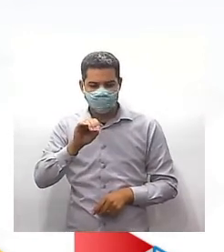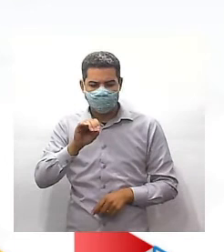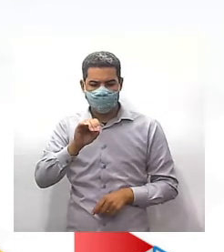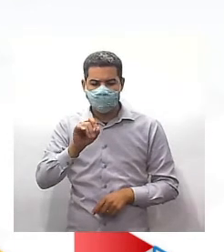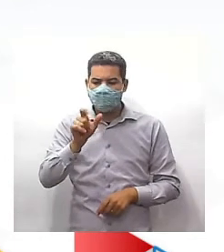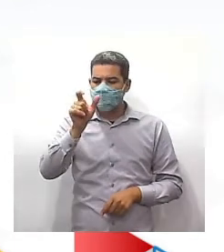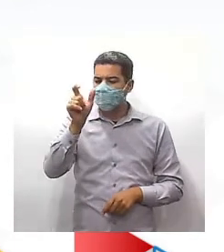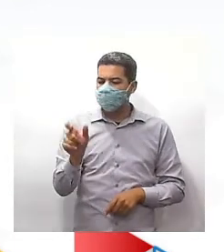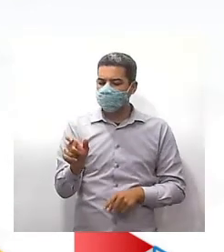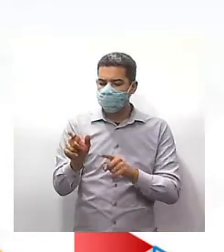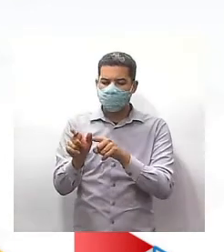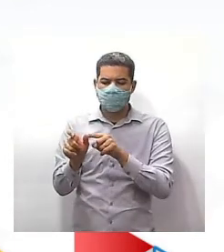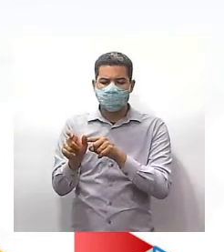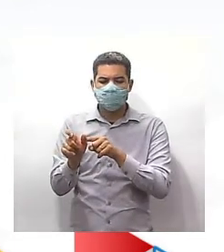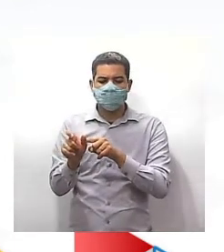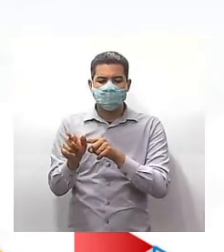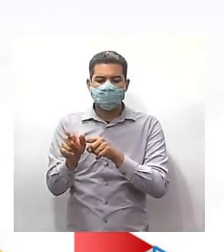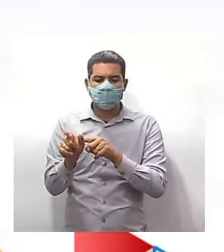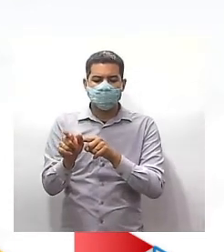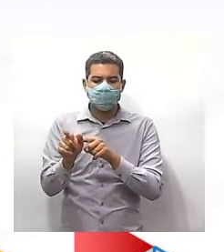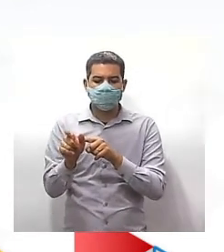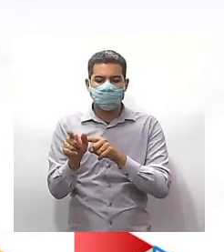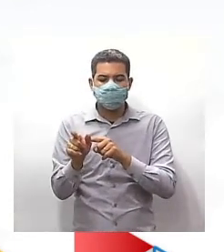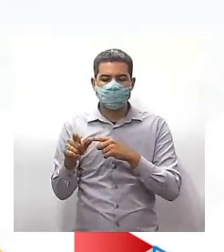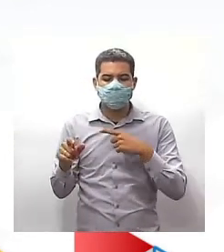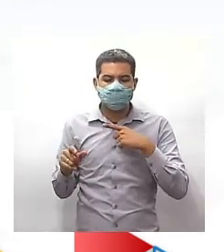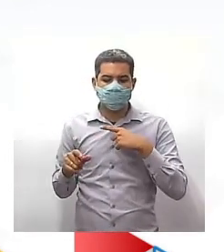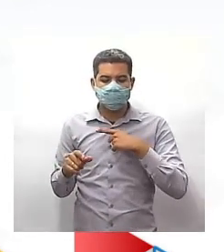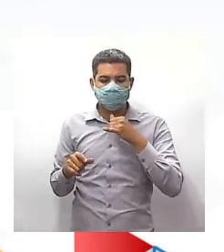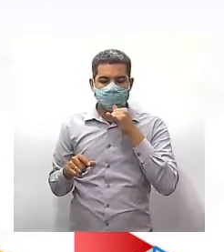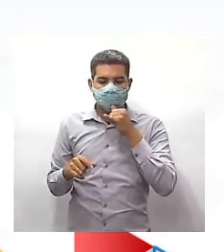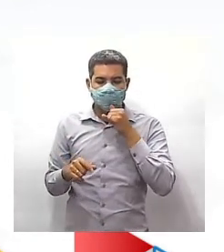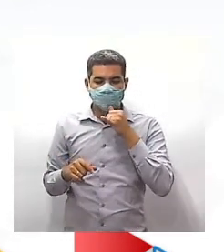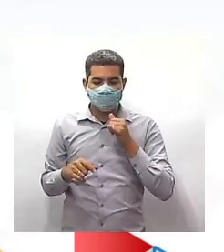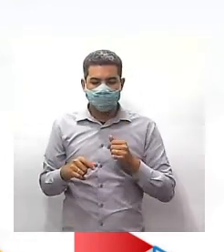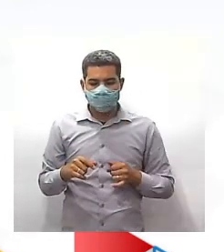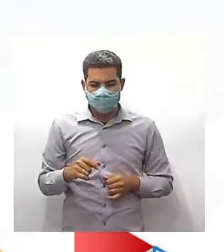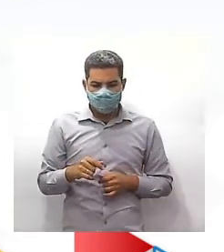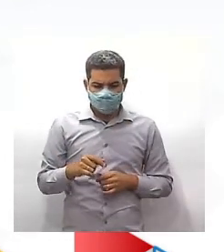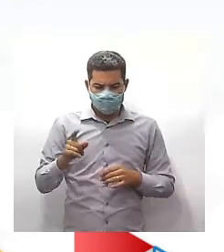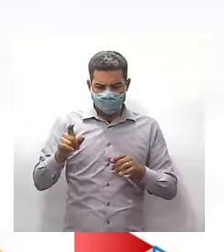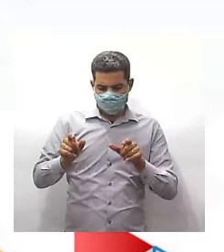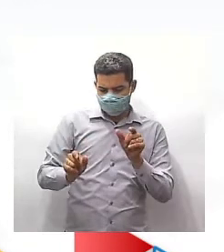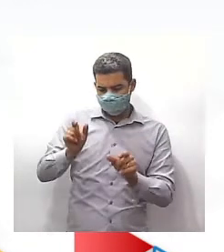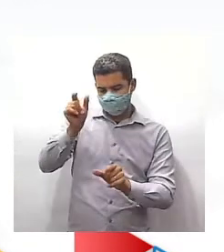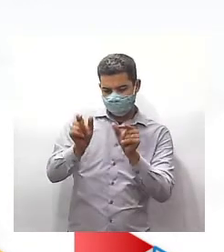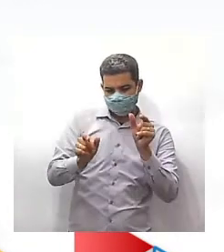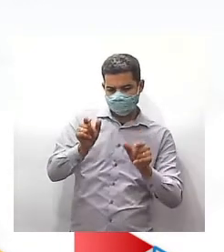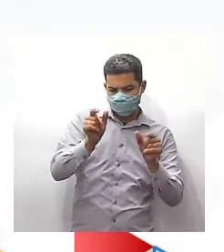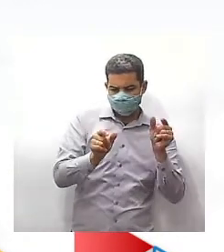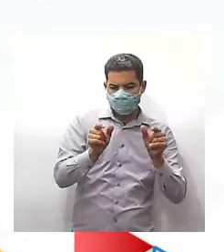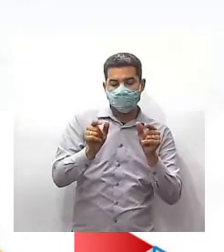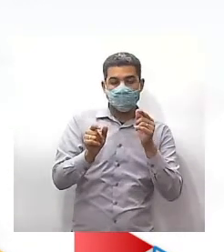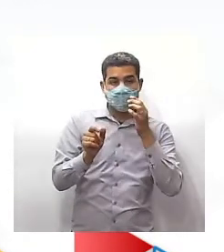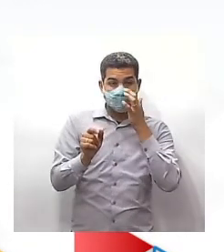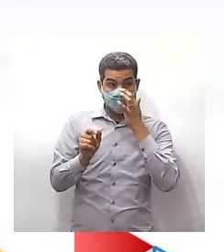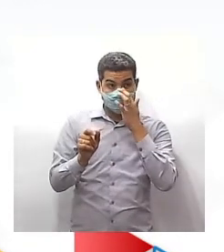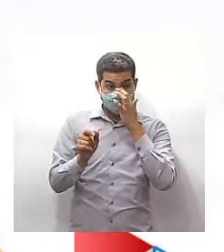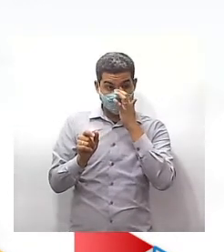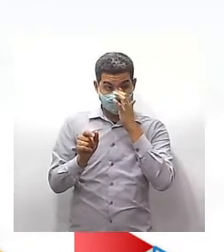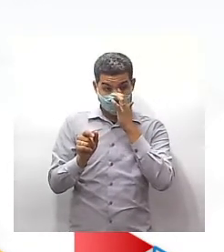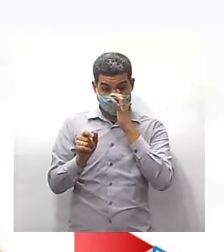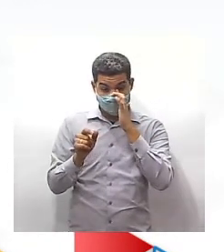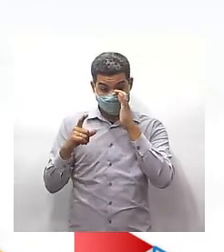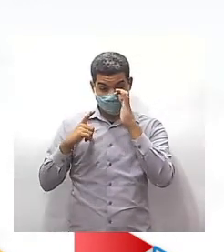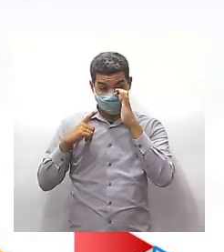determinante, ou seja, dentro da tua cesta aí da variação de IPCA, dentre esses índices, qual